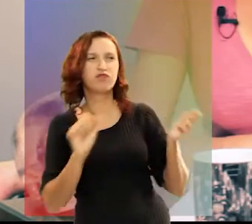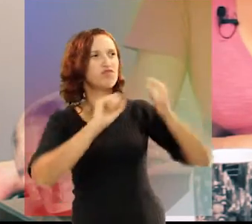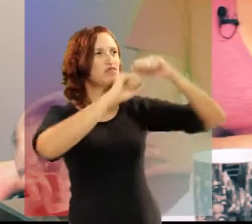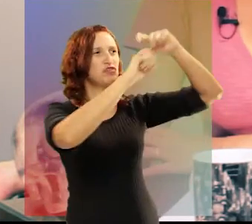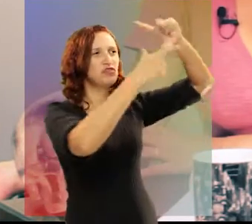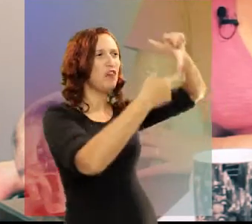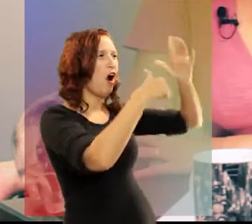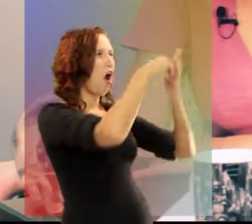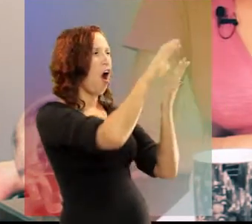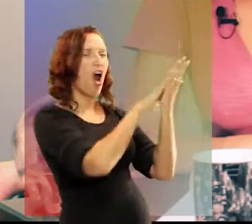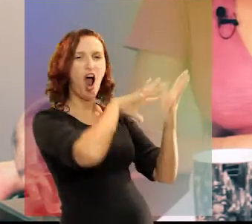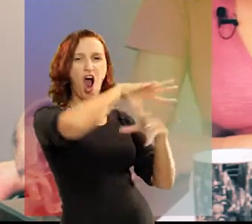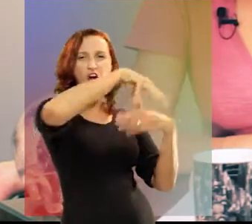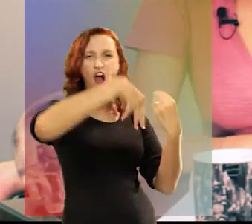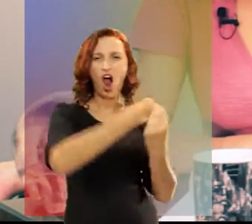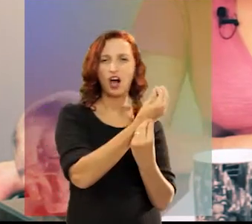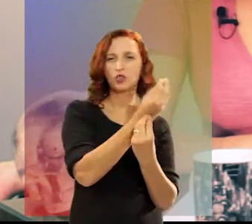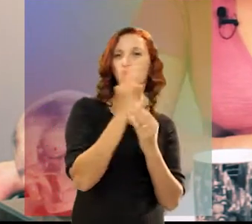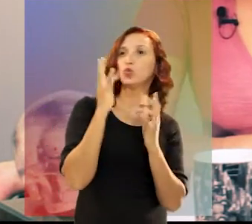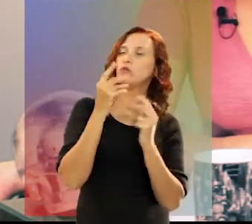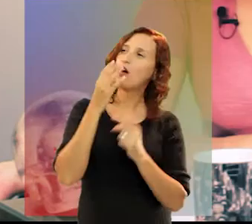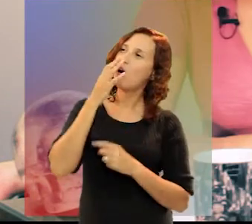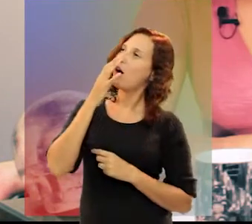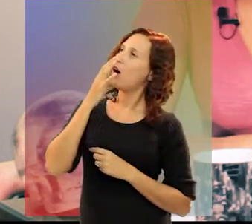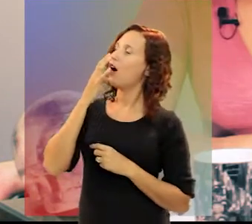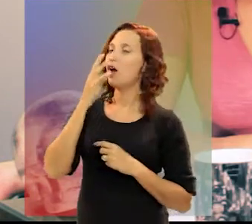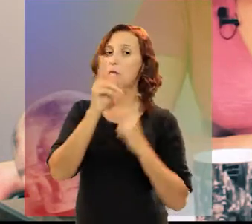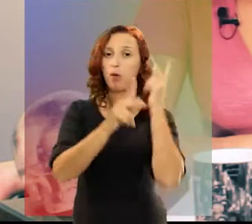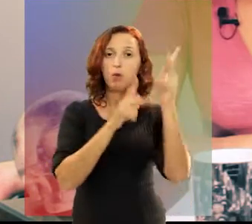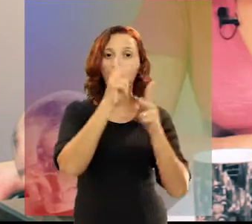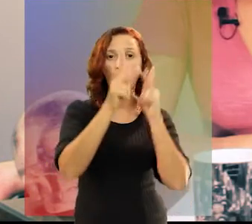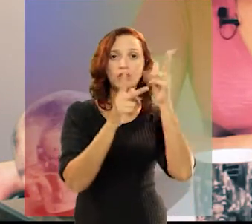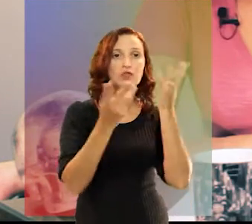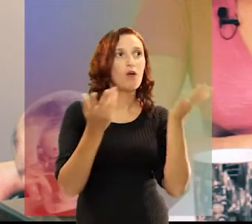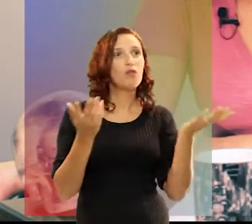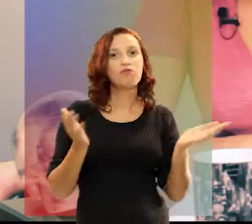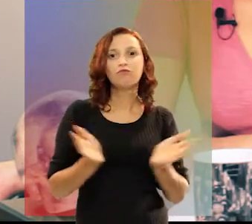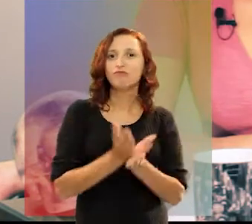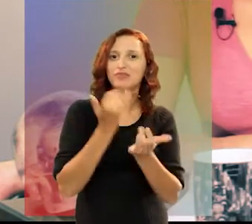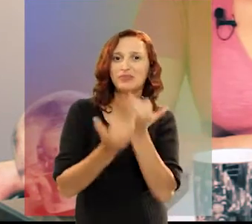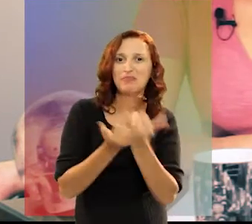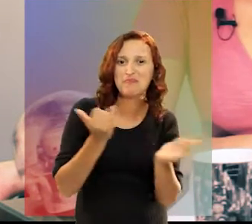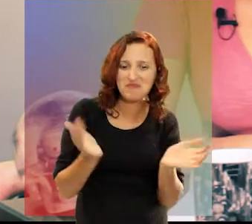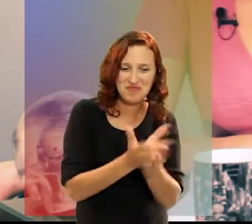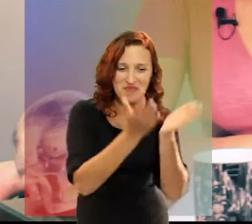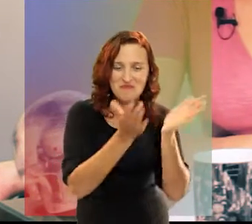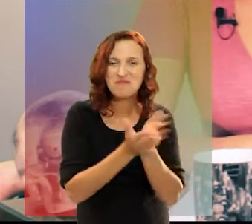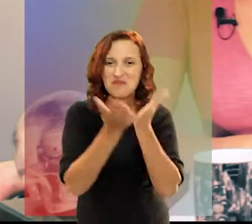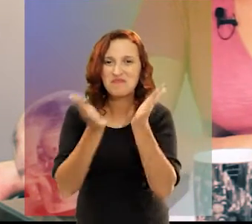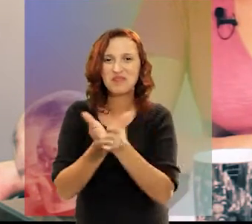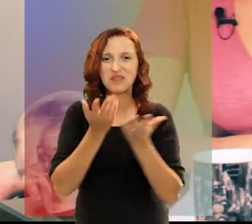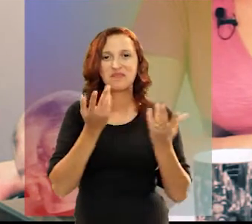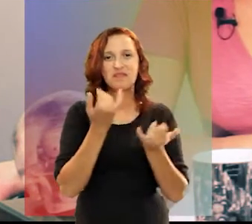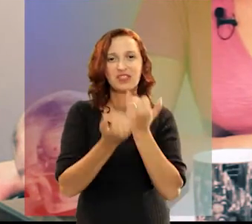Obras né? de arte. Obras de arte, tipo, tudo que era prazeroso, pra deixar a população anestesiada. Porque é isso, se você vai